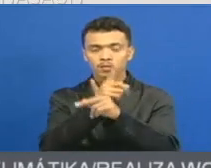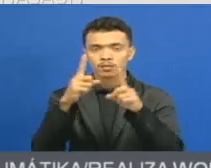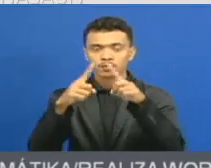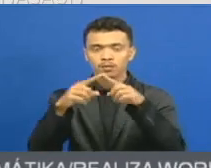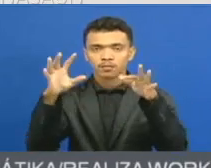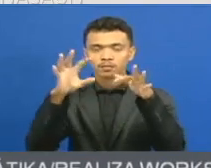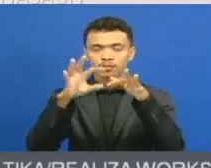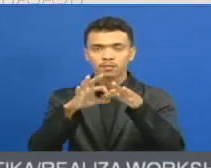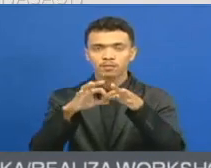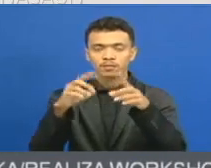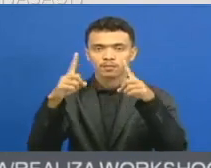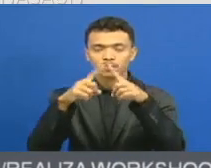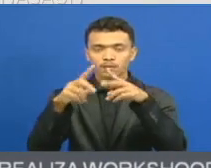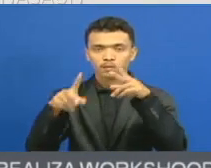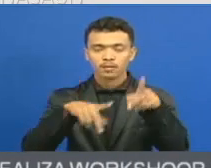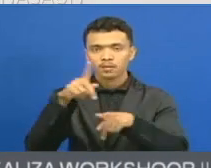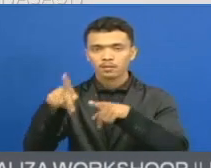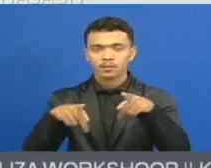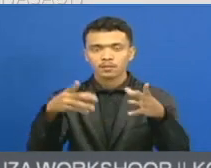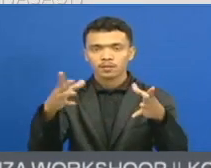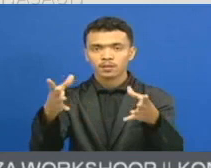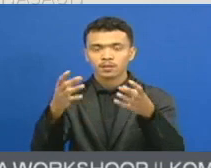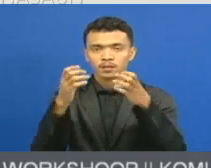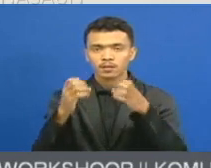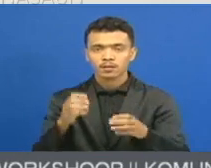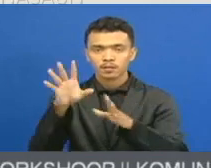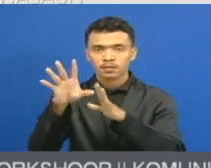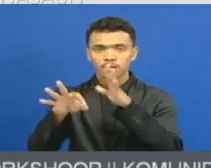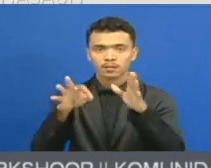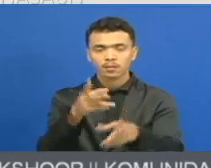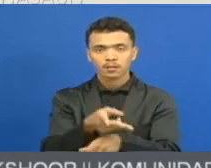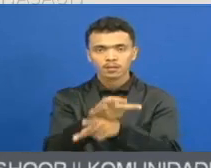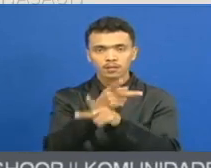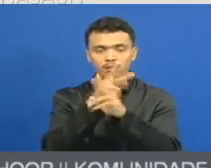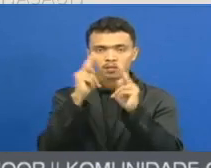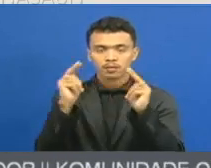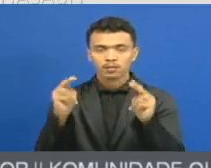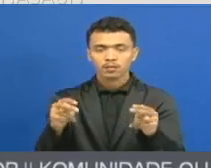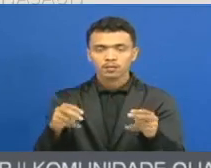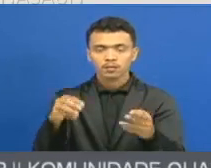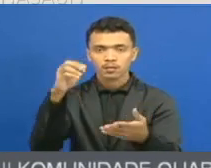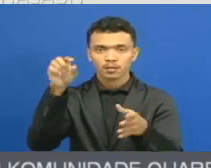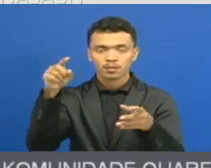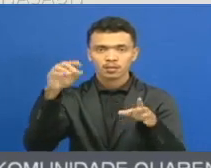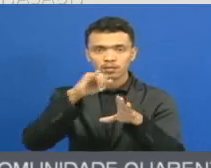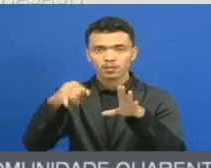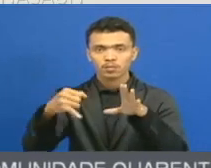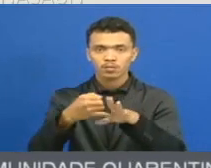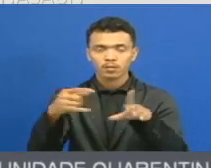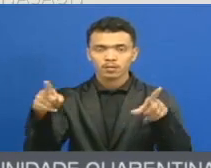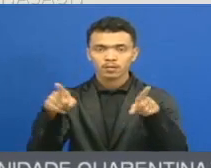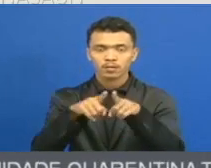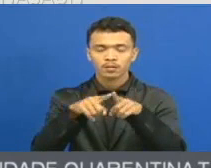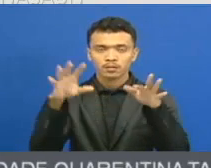e vai emane bem a cara a tu retan crédito tem que tama no dar membro tem